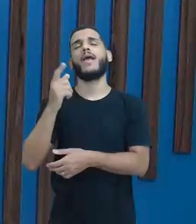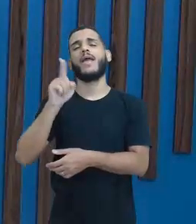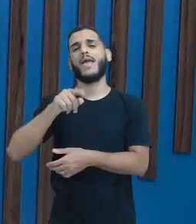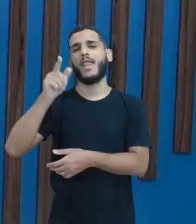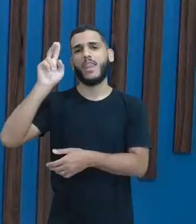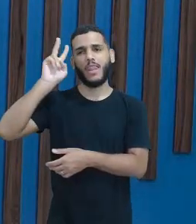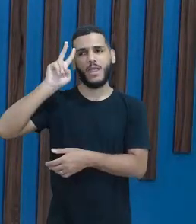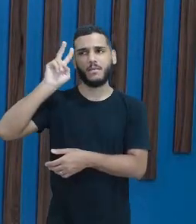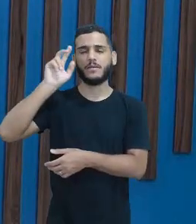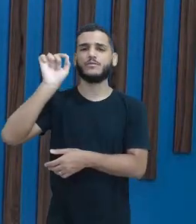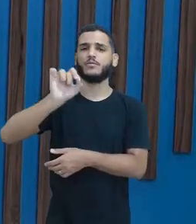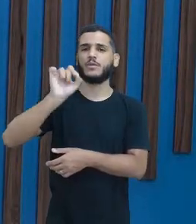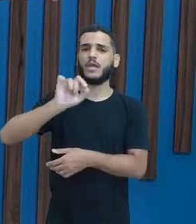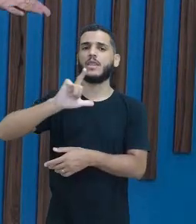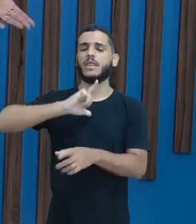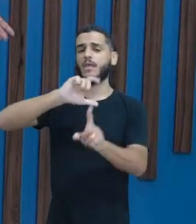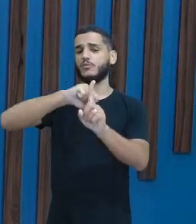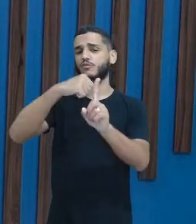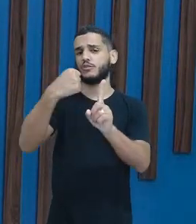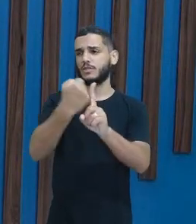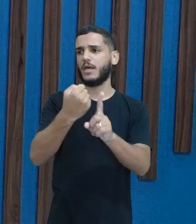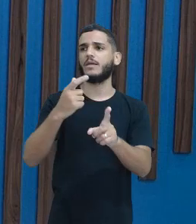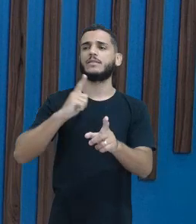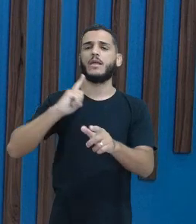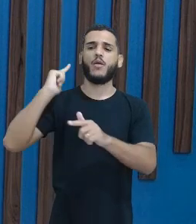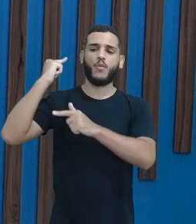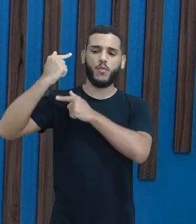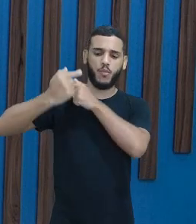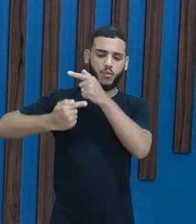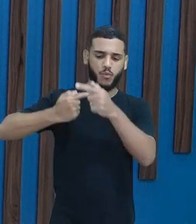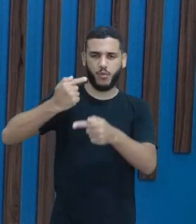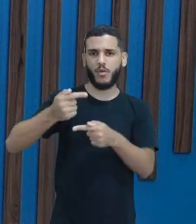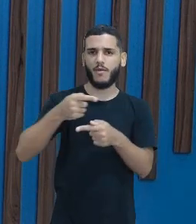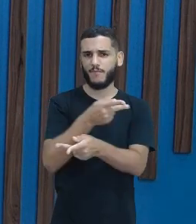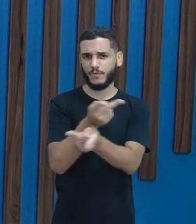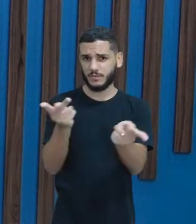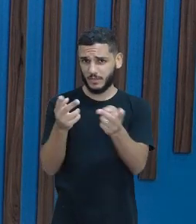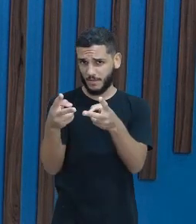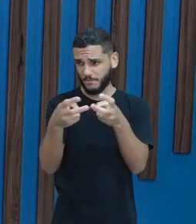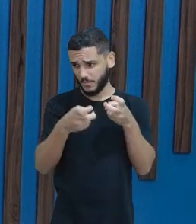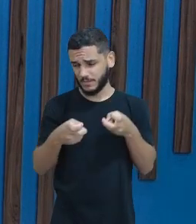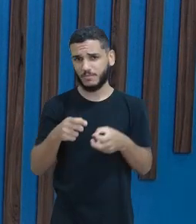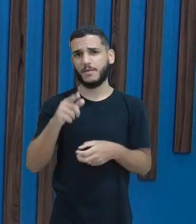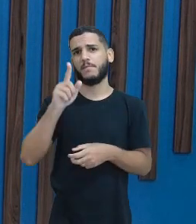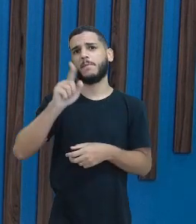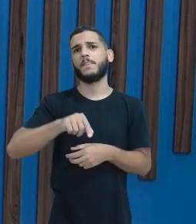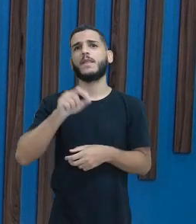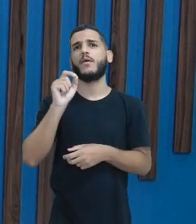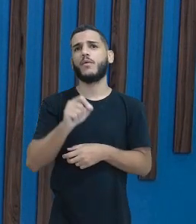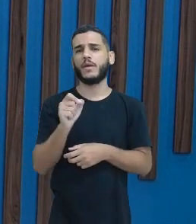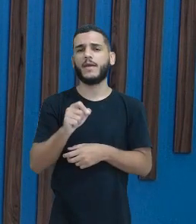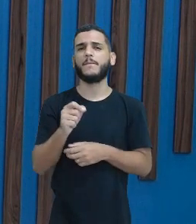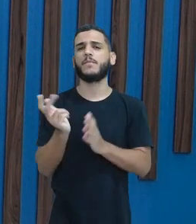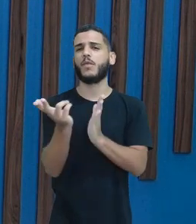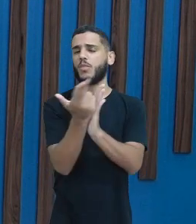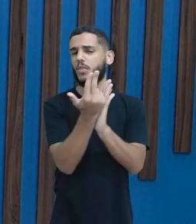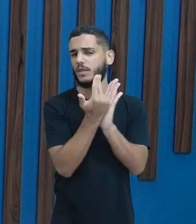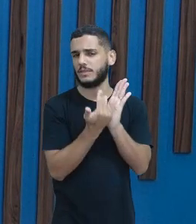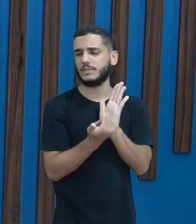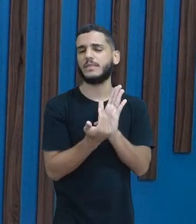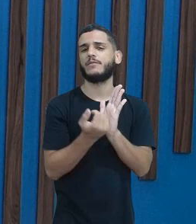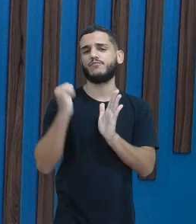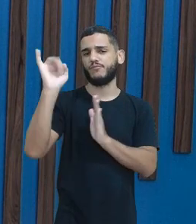imemorialmente pelas sociedades, pelas gerações. Notaram? É um grafite, uma